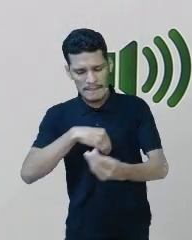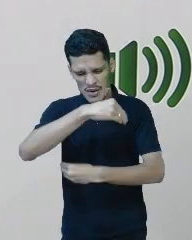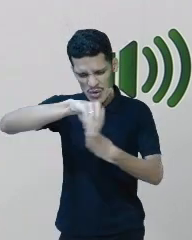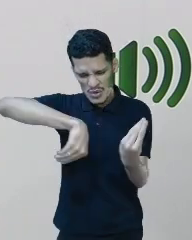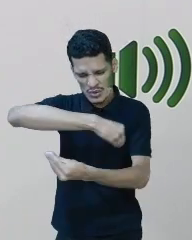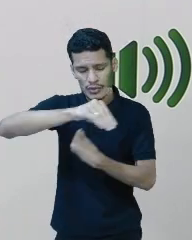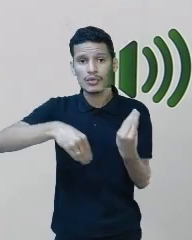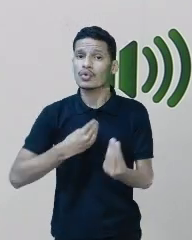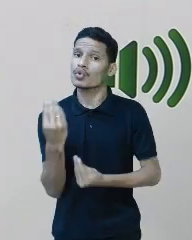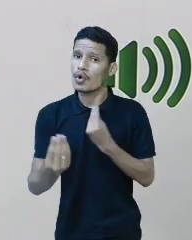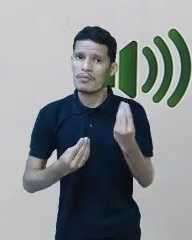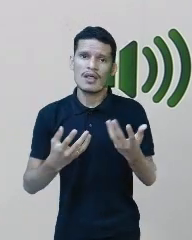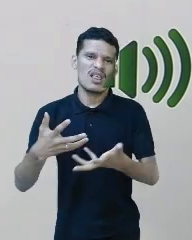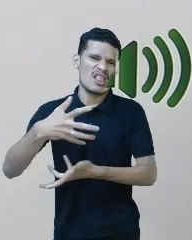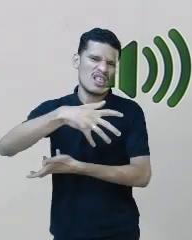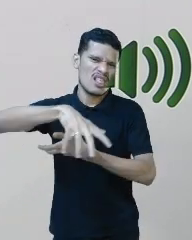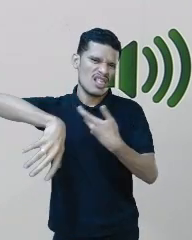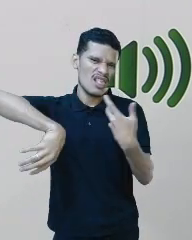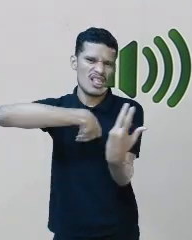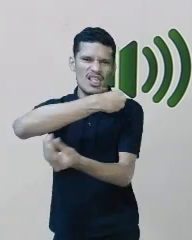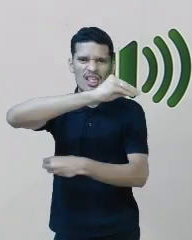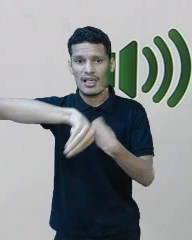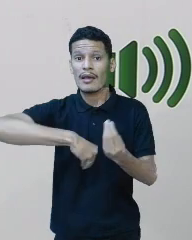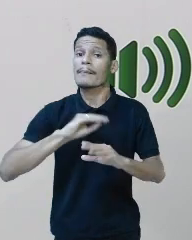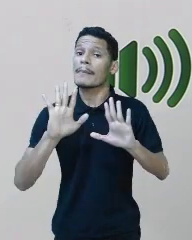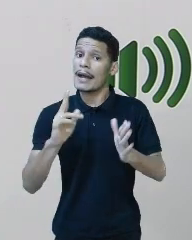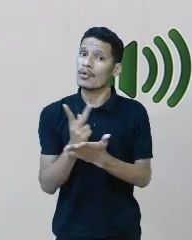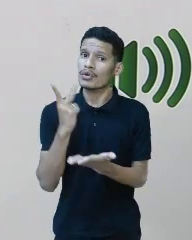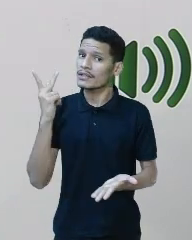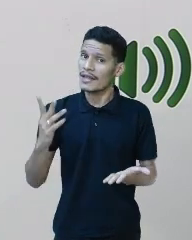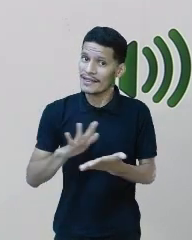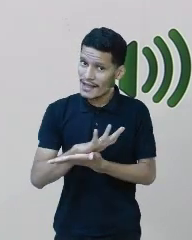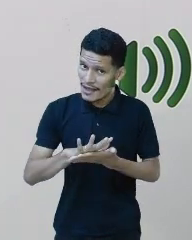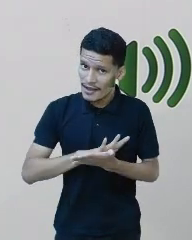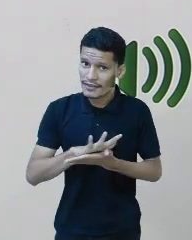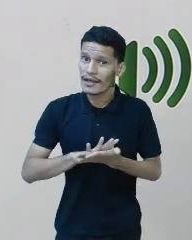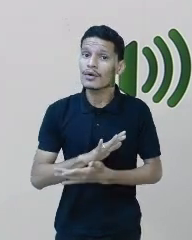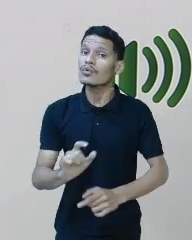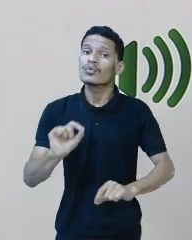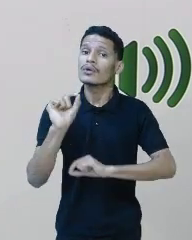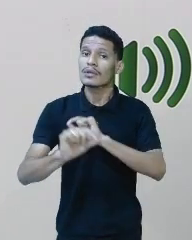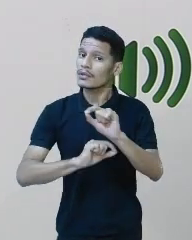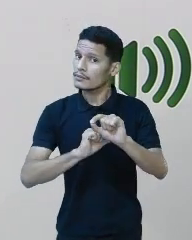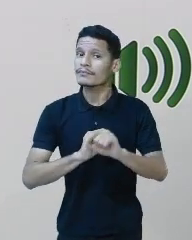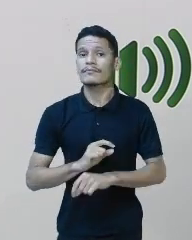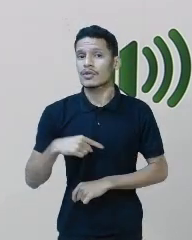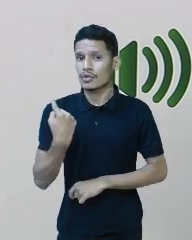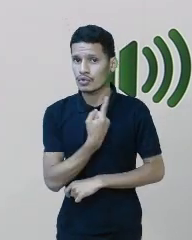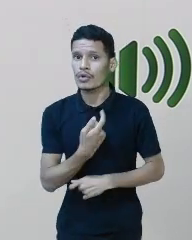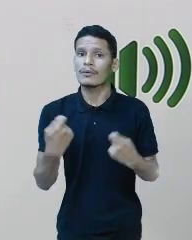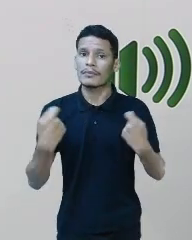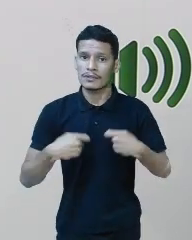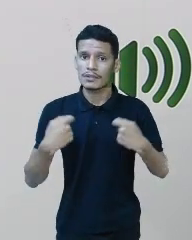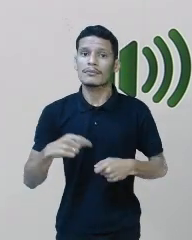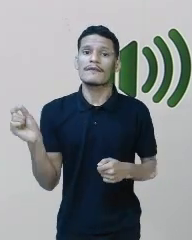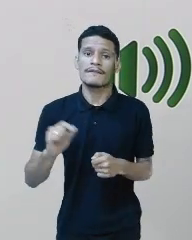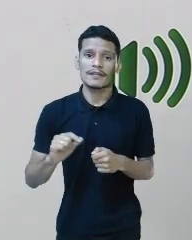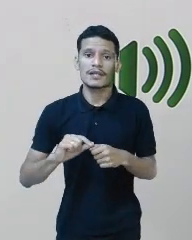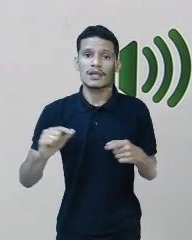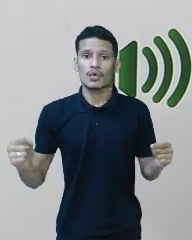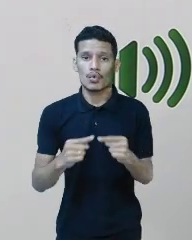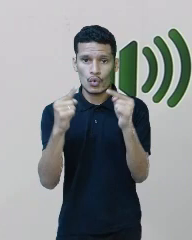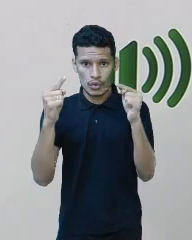uma confusão danada, né? Então, para não acontecer isso, a gente precisa fazer a